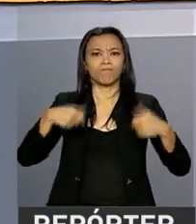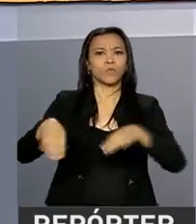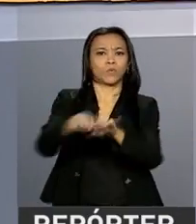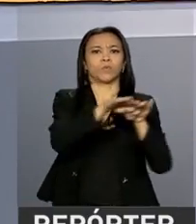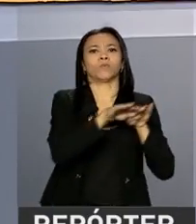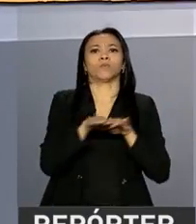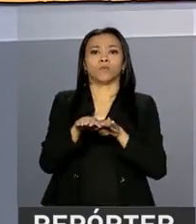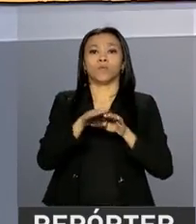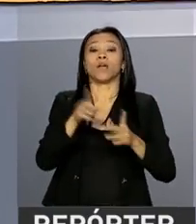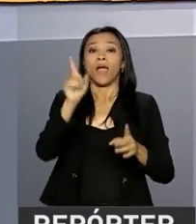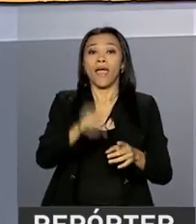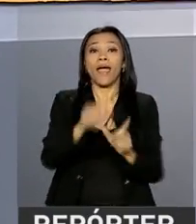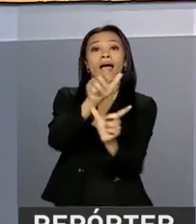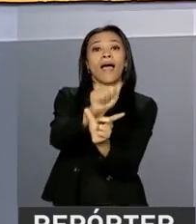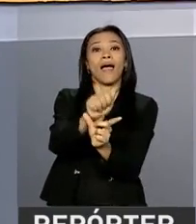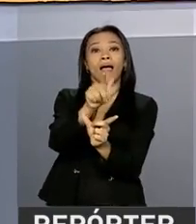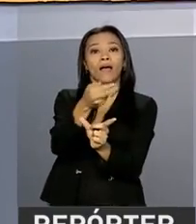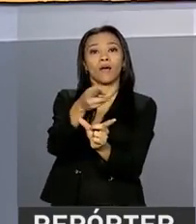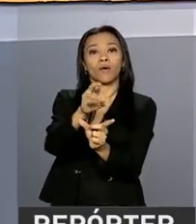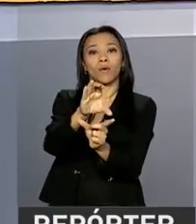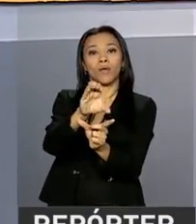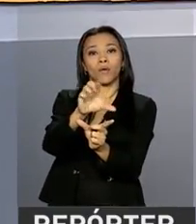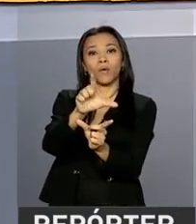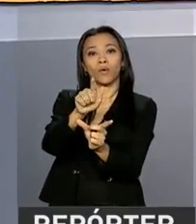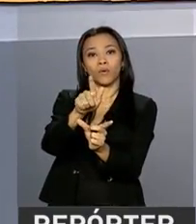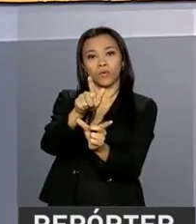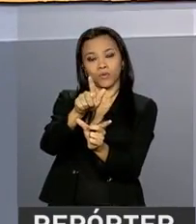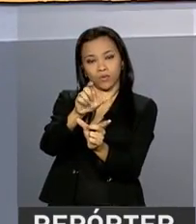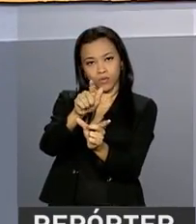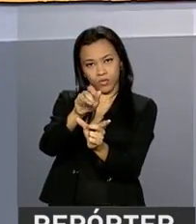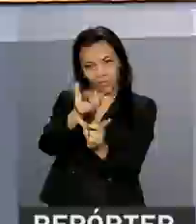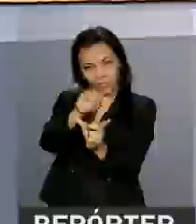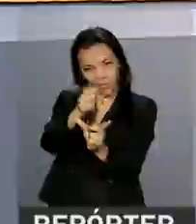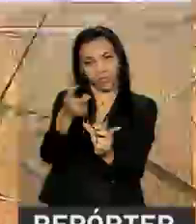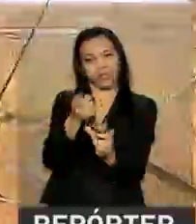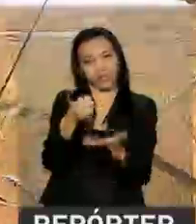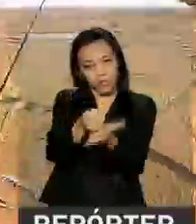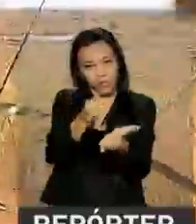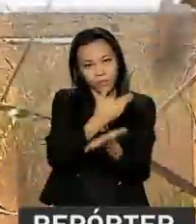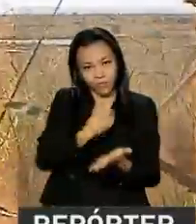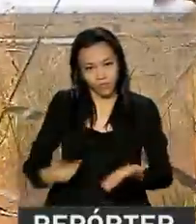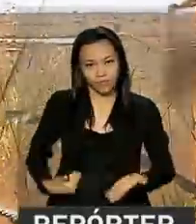falando da agroecologia modalidade que vem ganhando espaço com apoio do